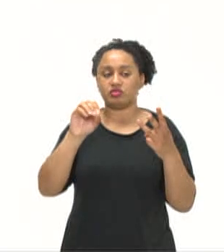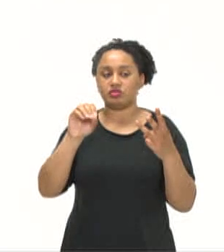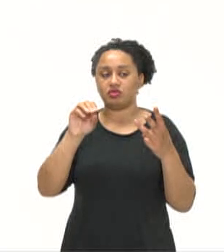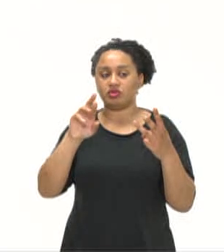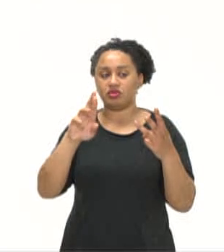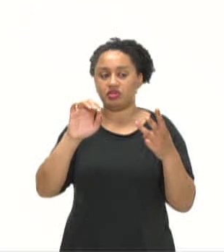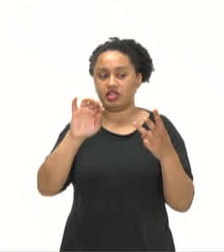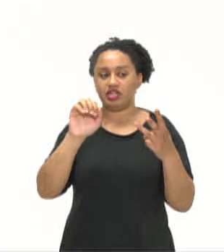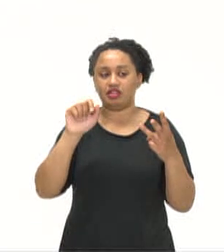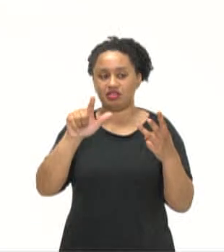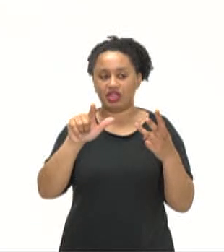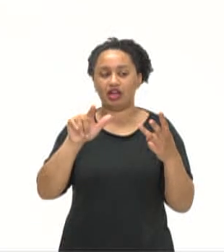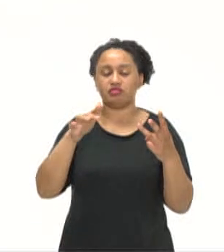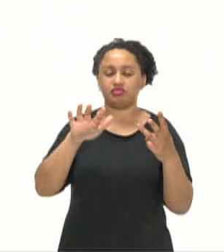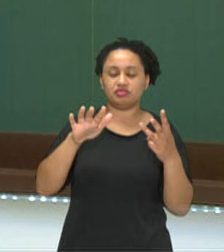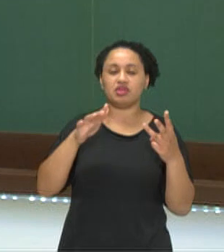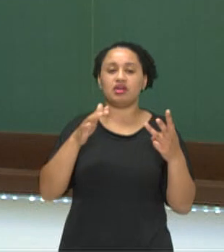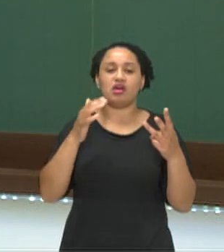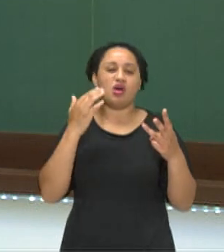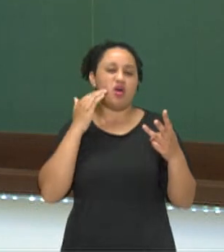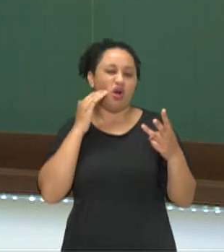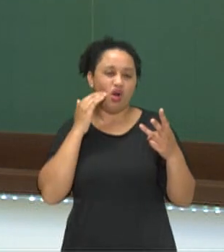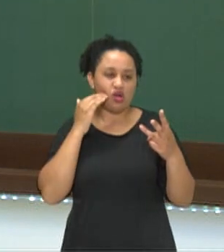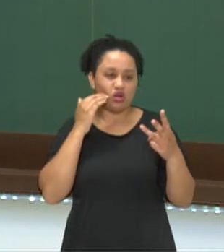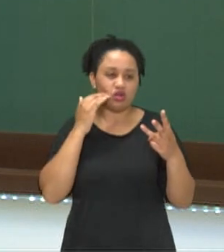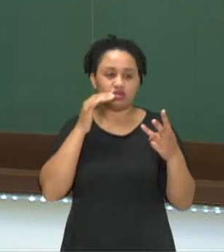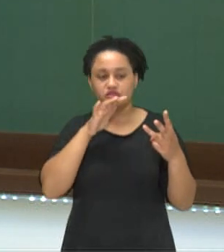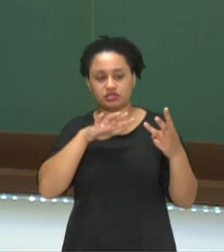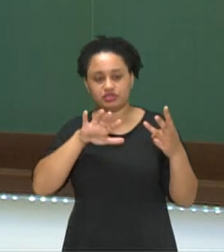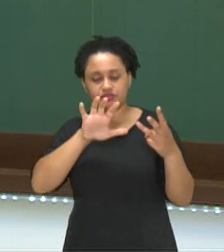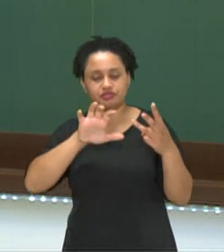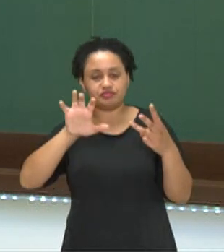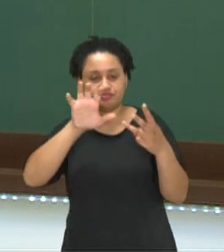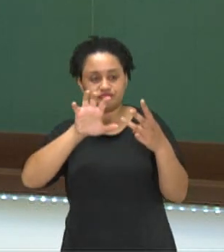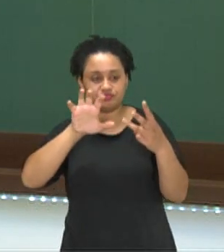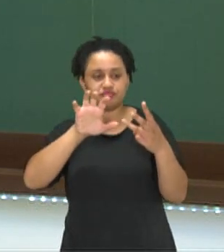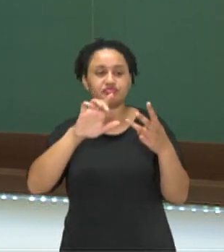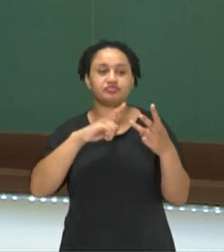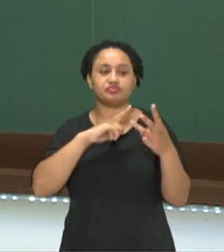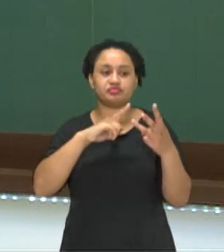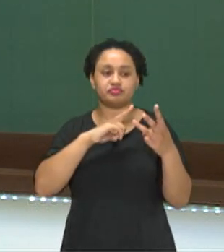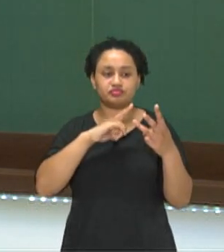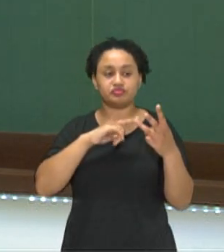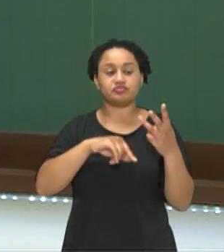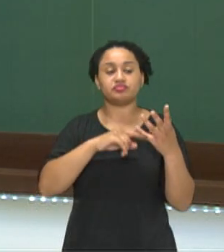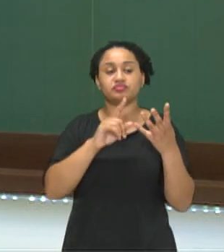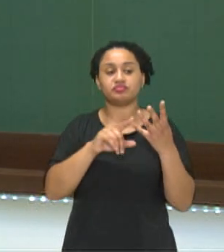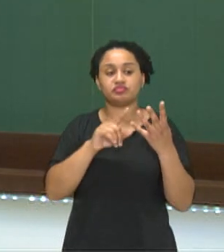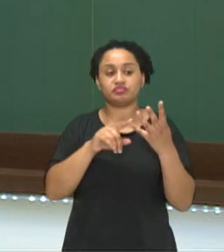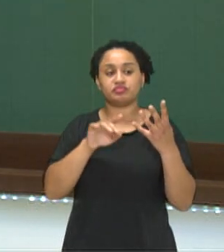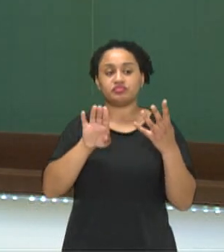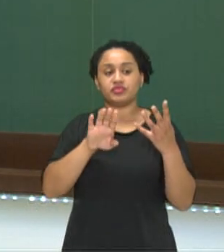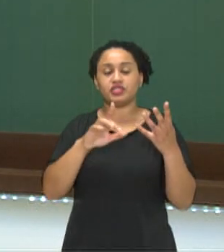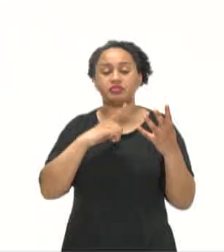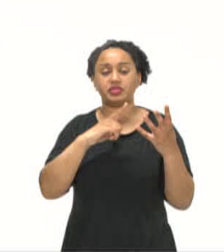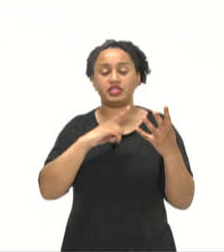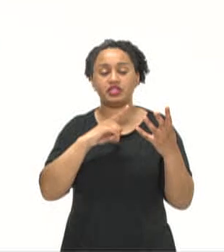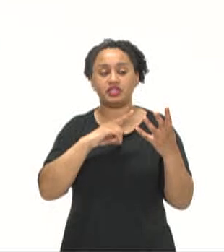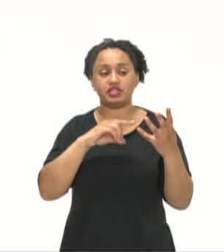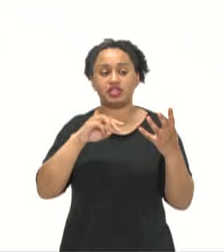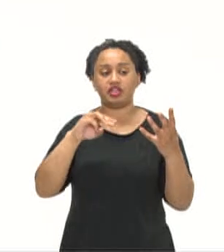Centro-Oriental, meio do continente europeu e oriente, a porção leste. Nós temos também a